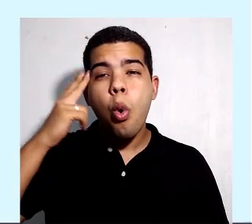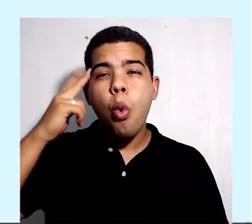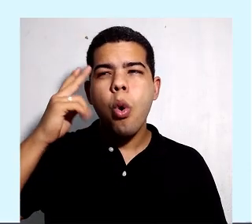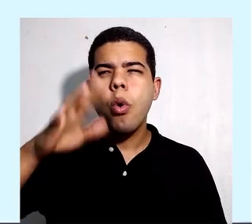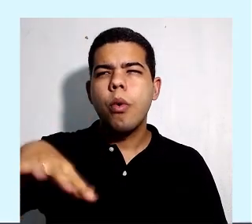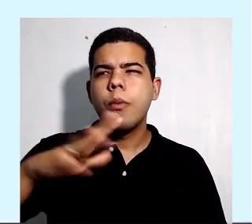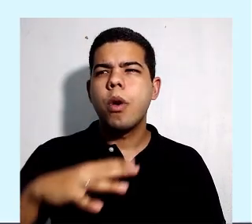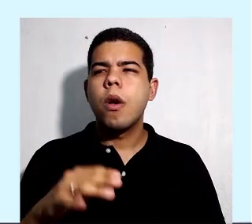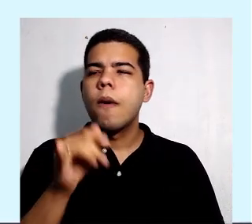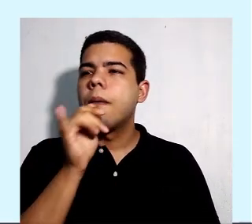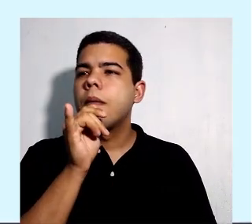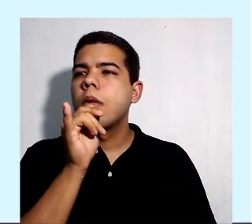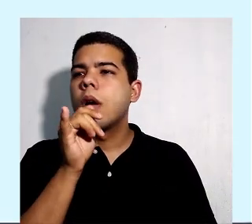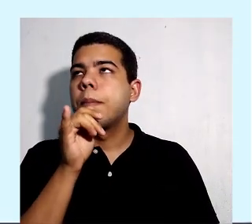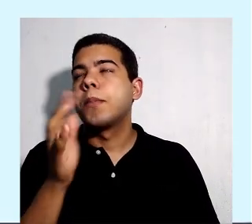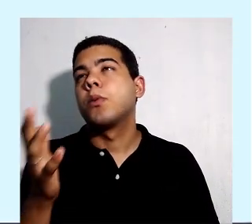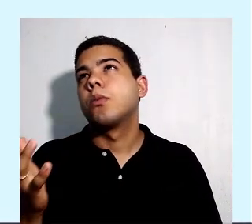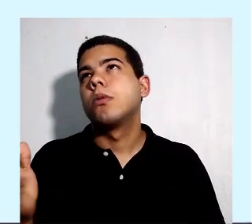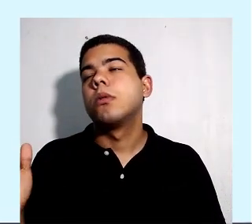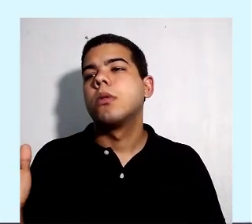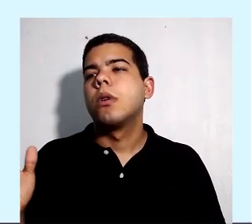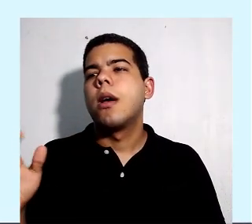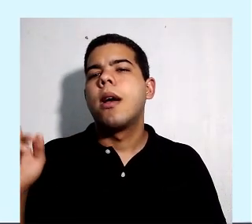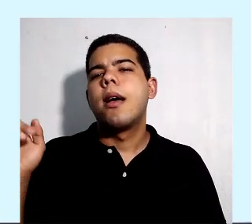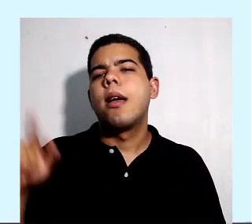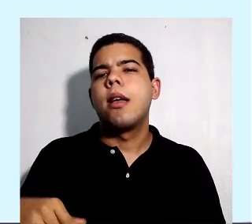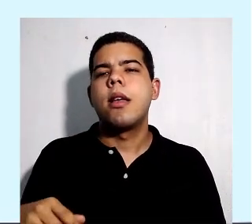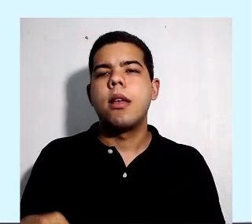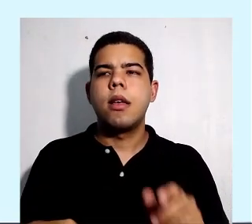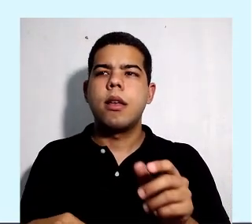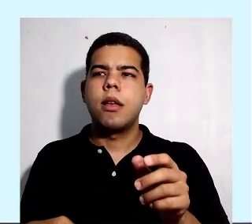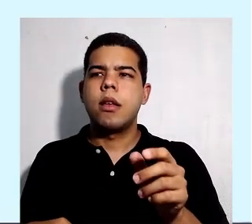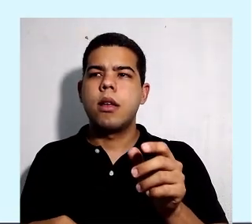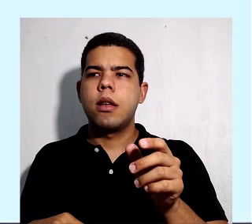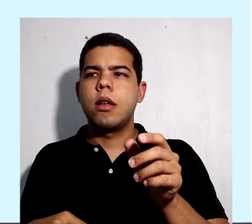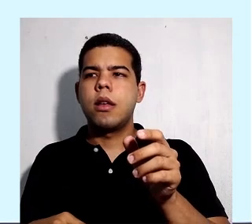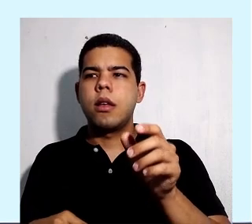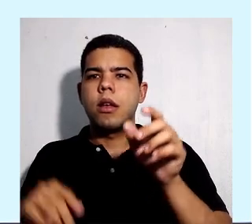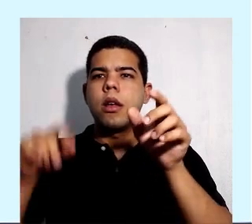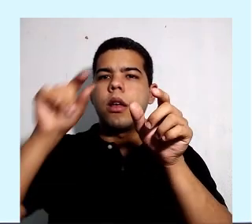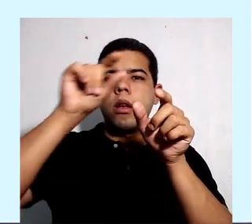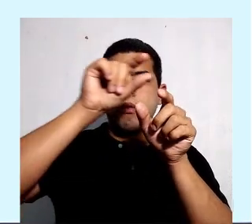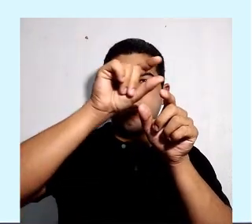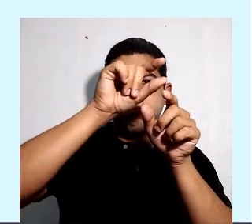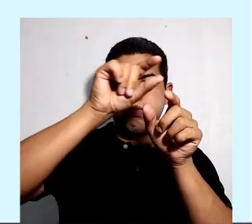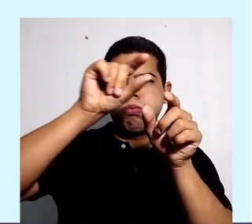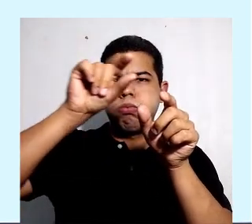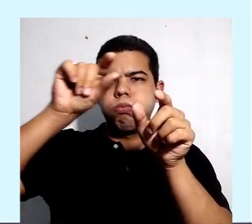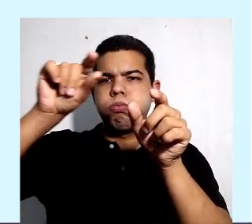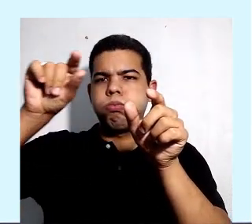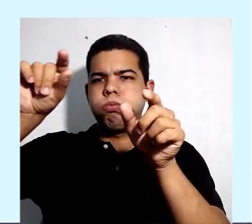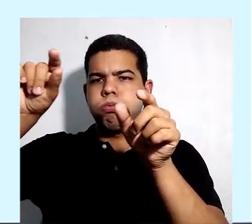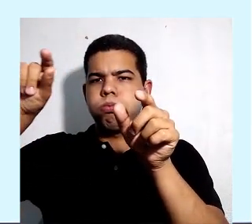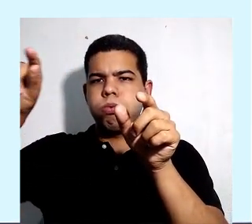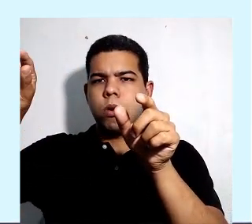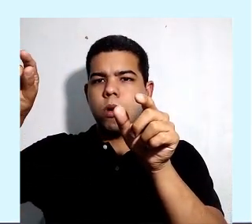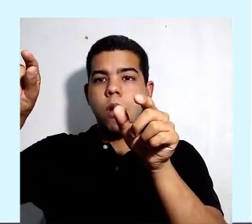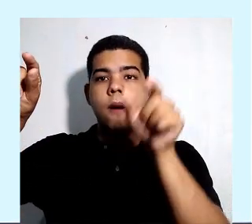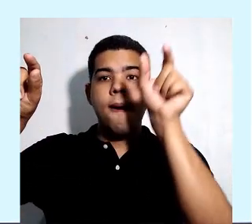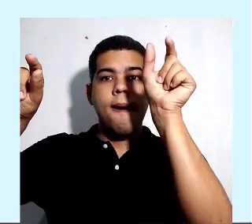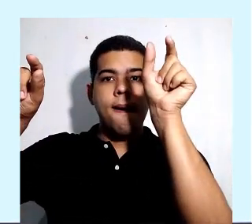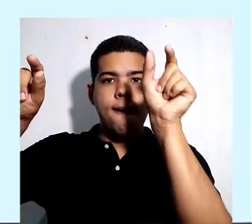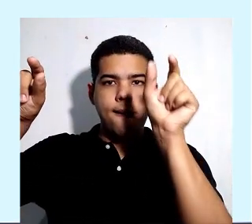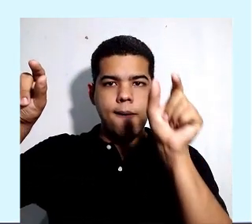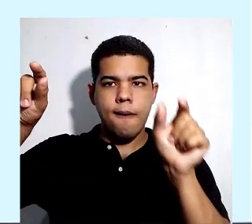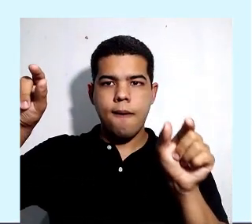o quê? Que o aluno vai e coloca: ah, eu vou multiplicar a quantidade que tem a primeira linha na vertical pela